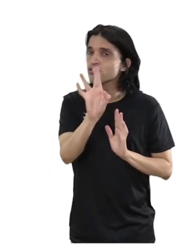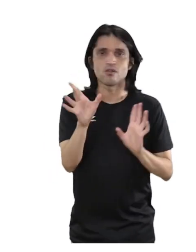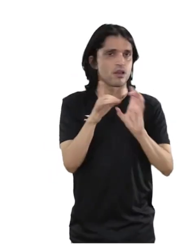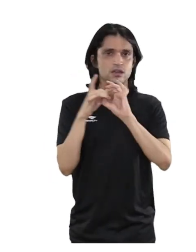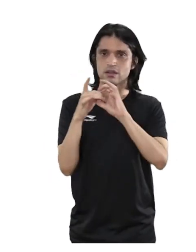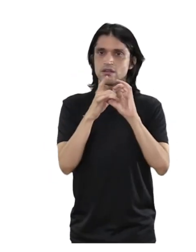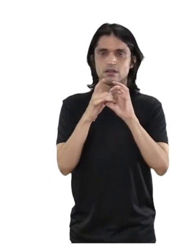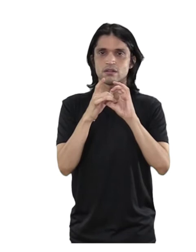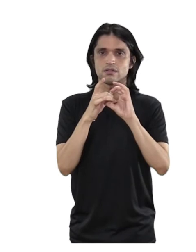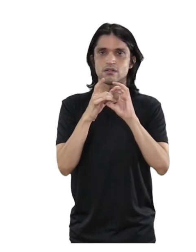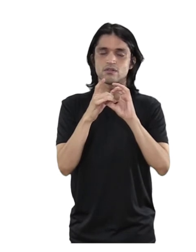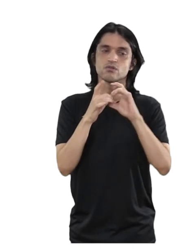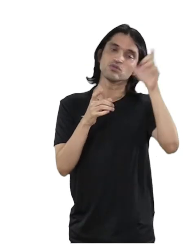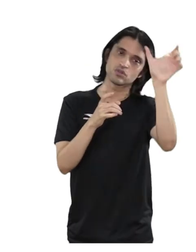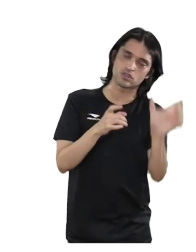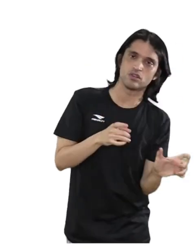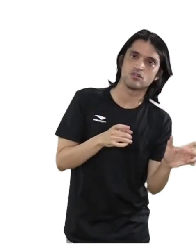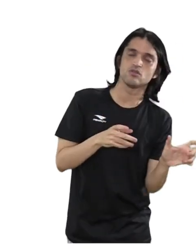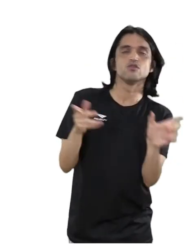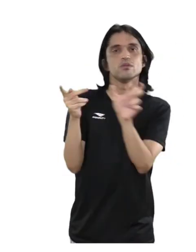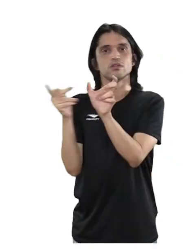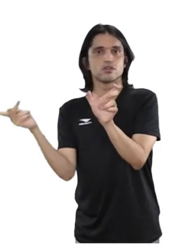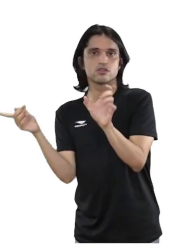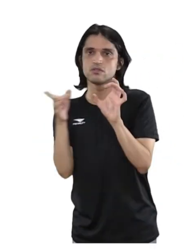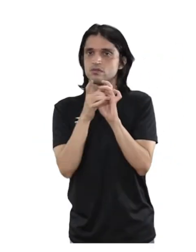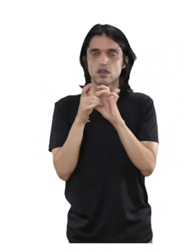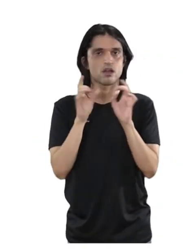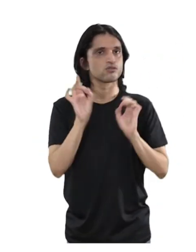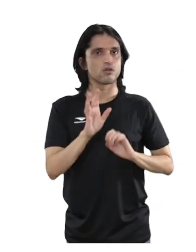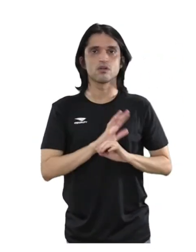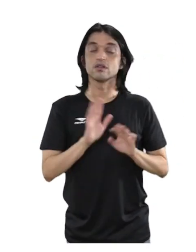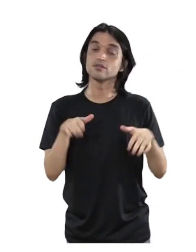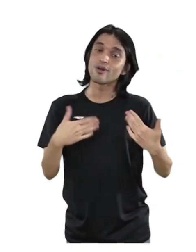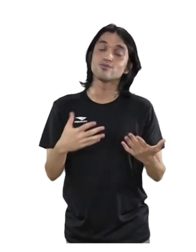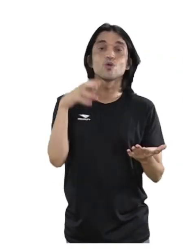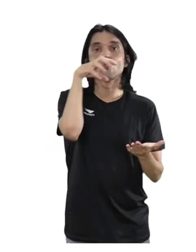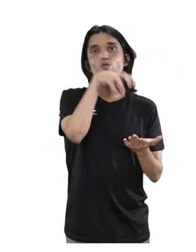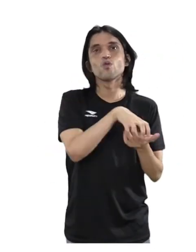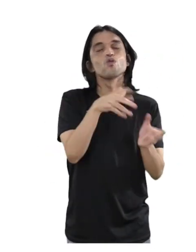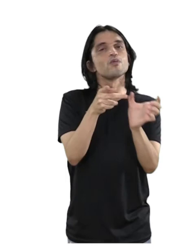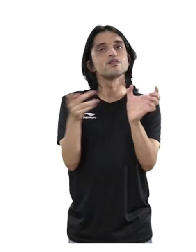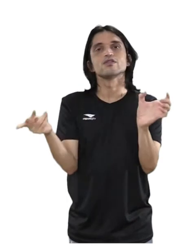ao seu predicativo e por isso não será núcleo do predicado.